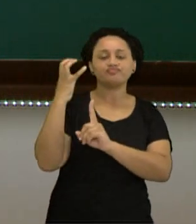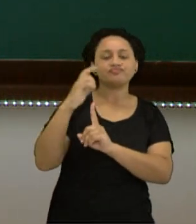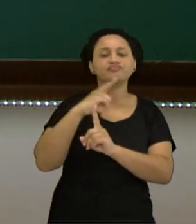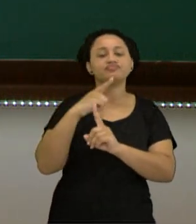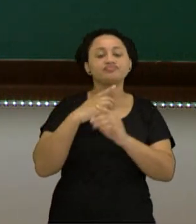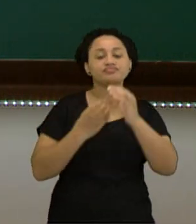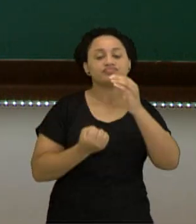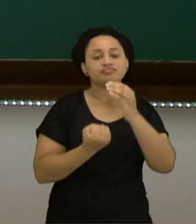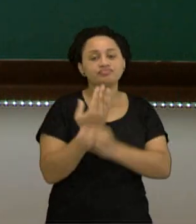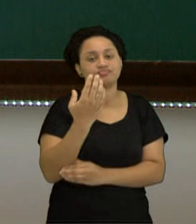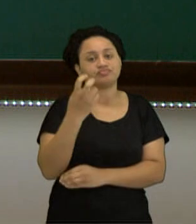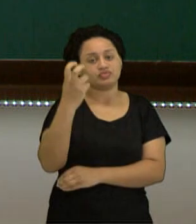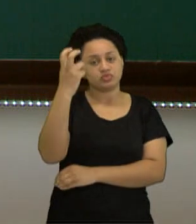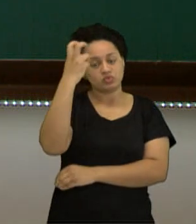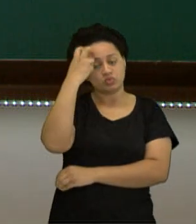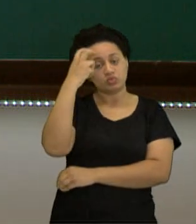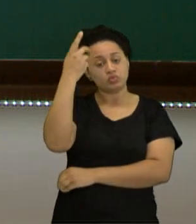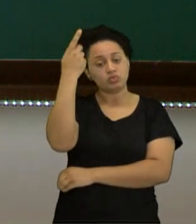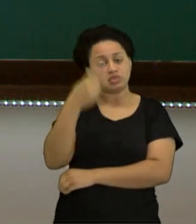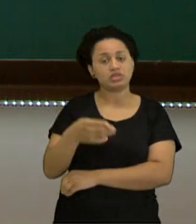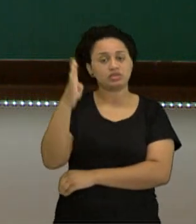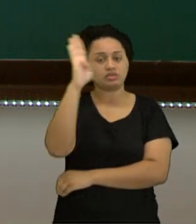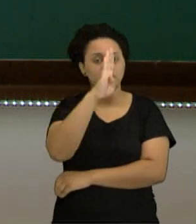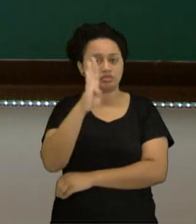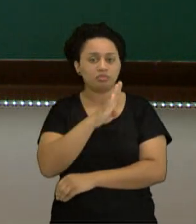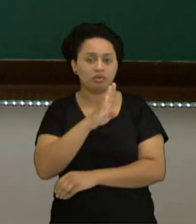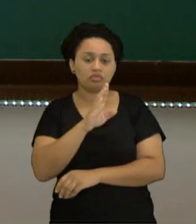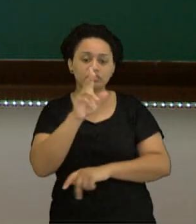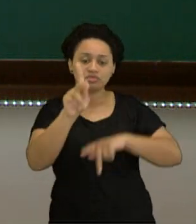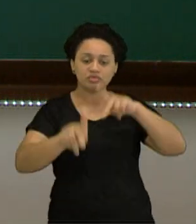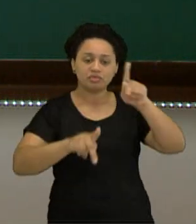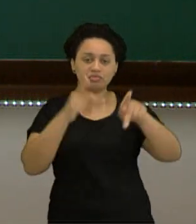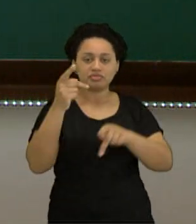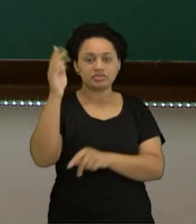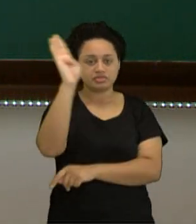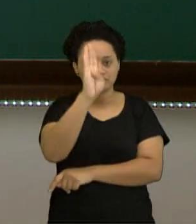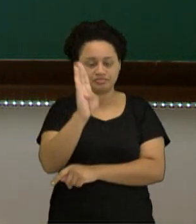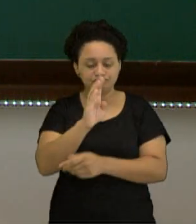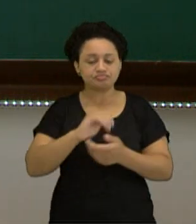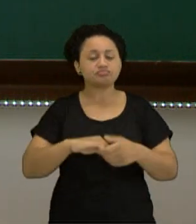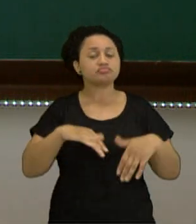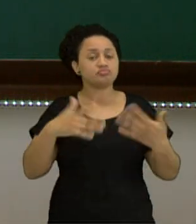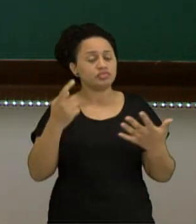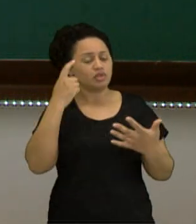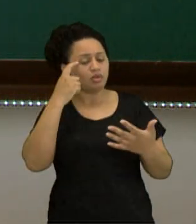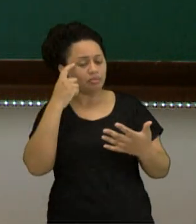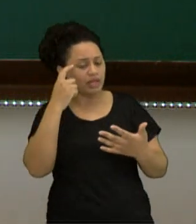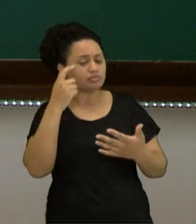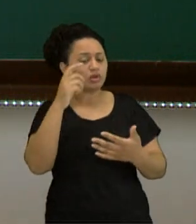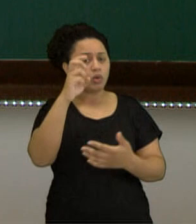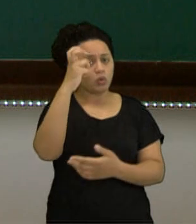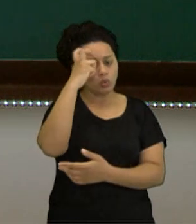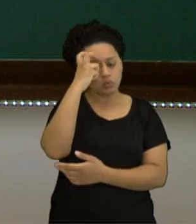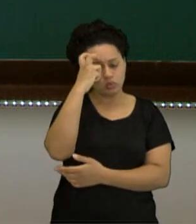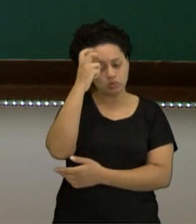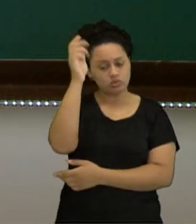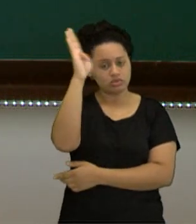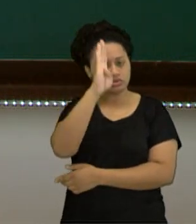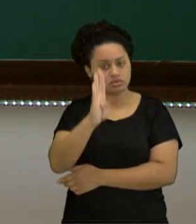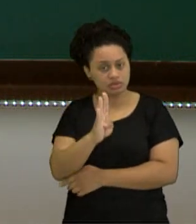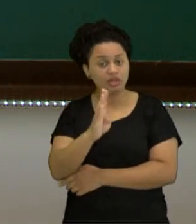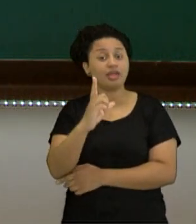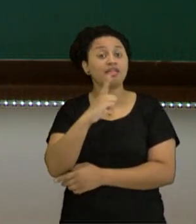para a formação e para a cultura do povo brasileiro. Quando eu penso na cultura brasileira, eu